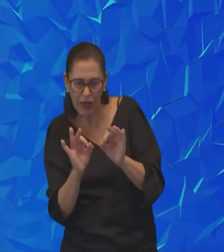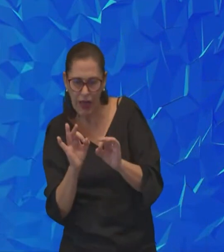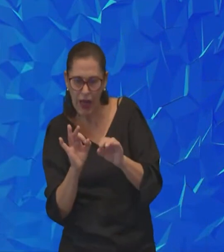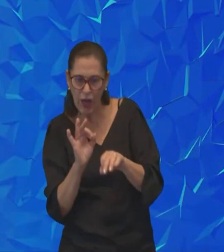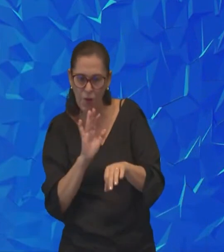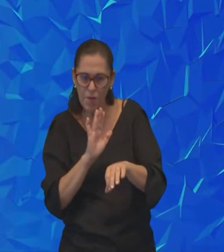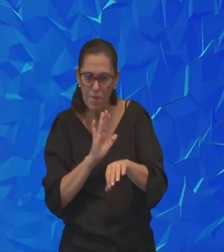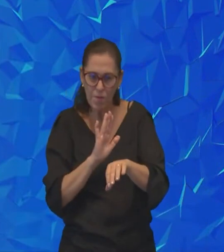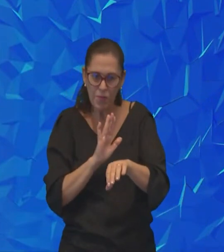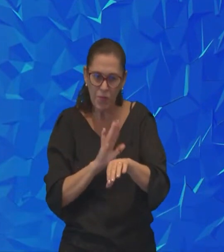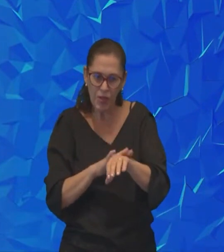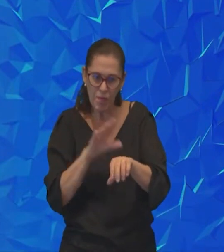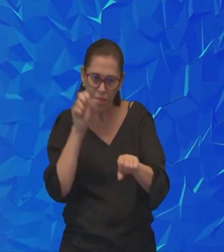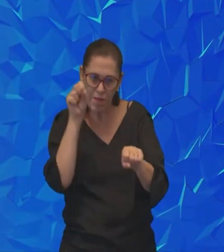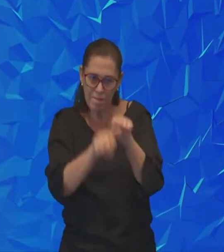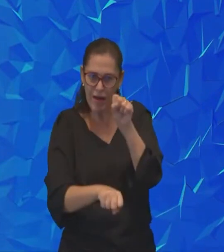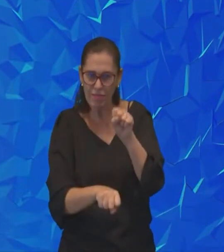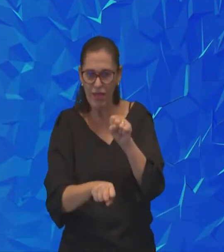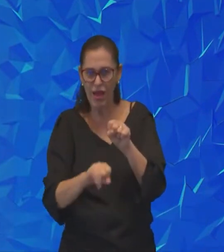matar.